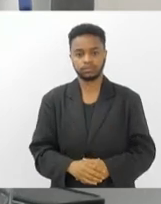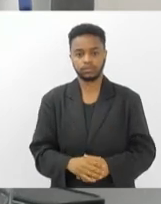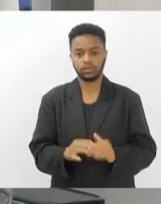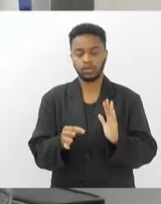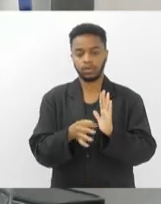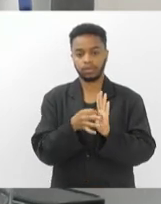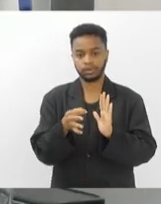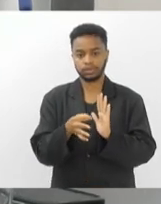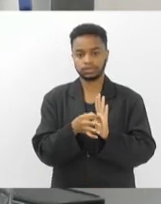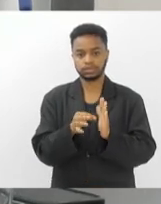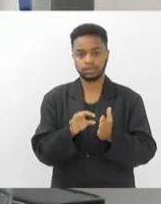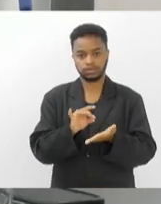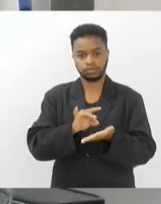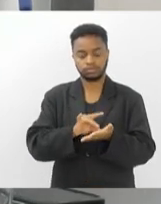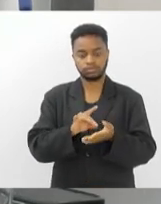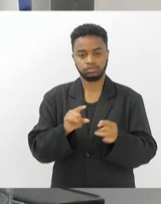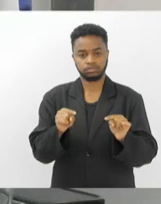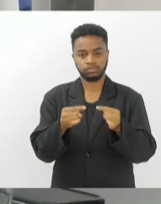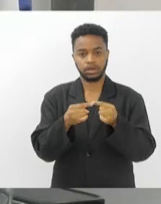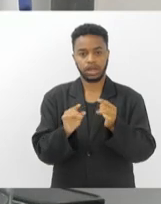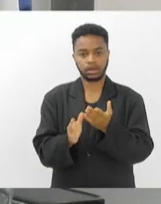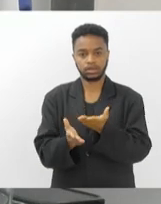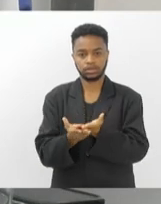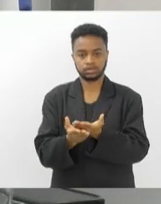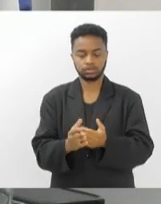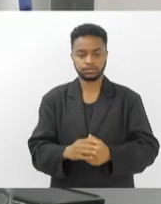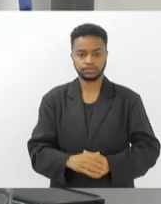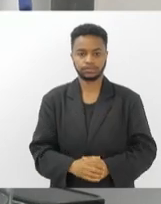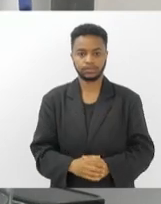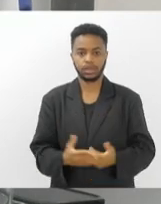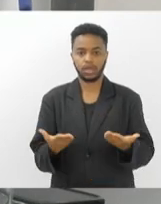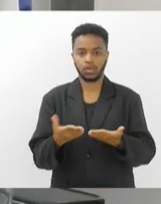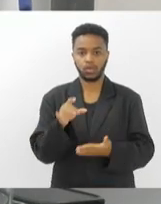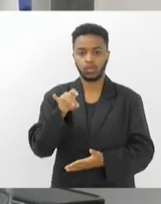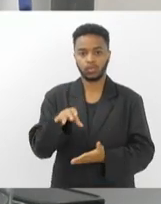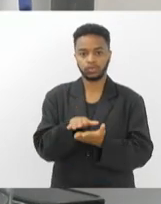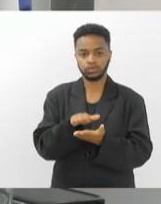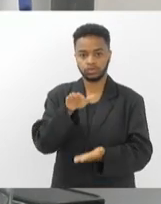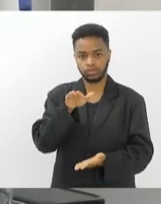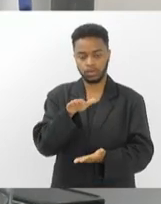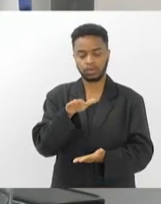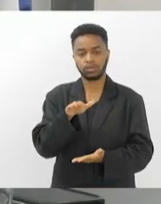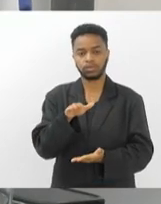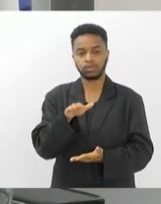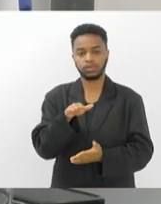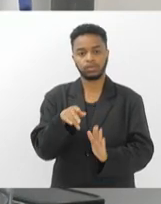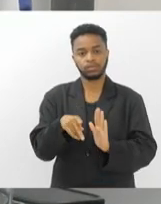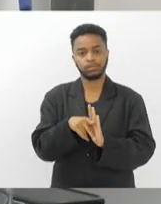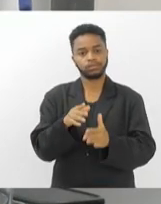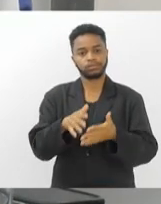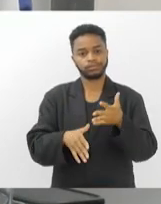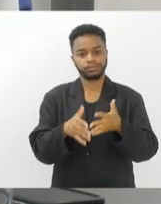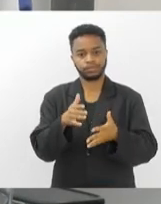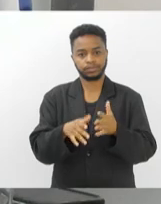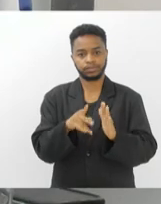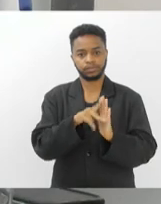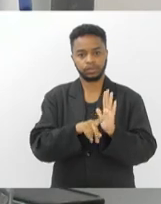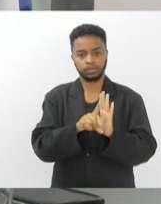pareceres originais pelas anexações. E o último bloco é o bloco de